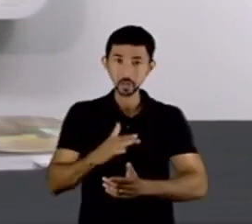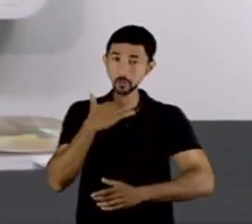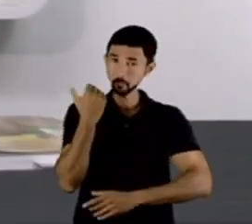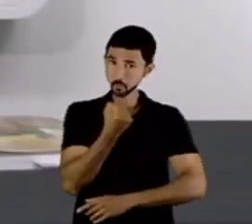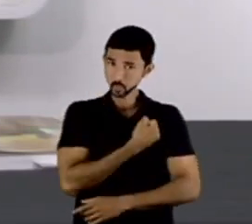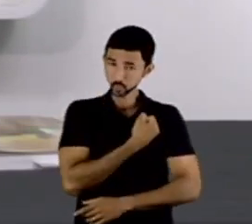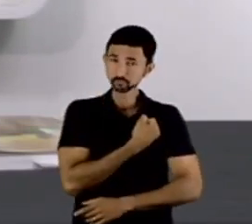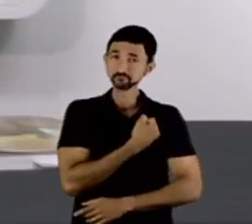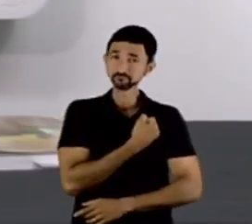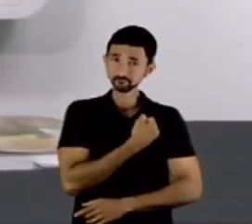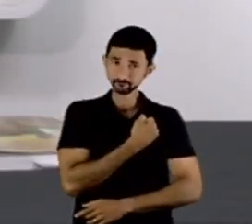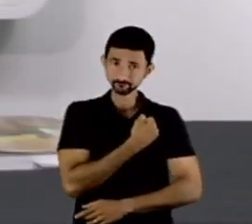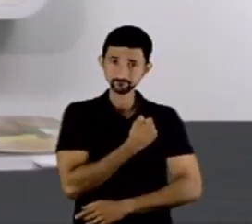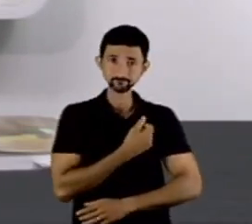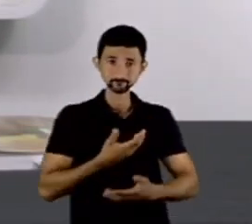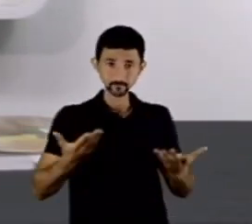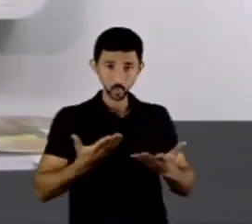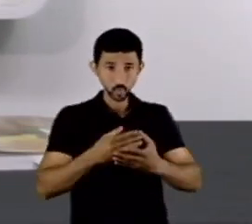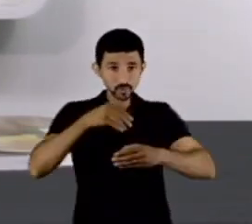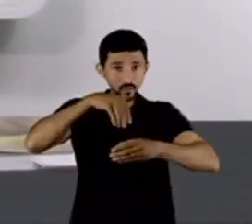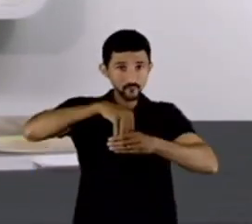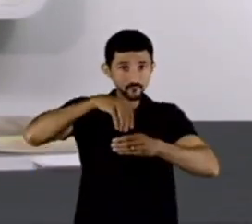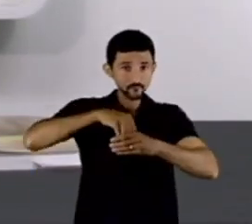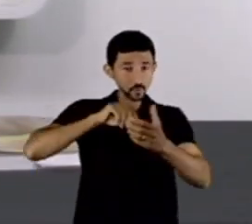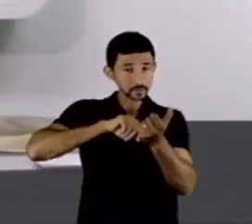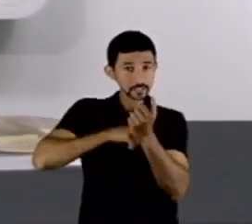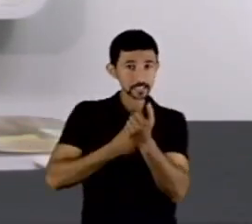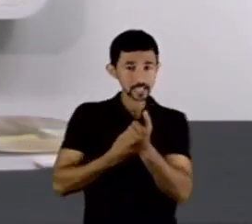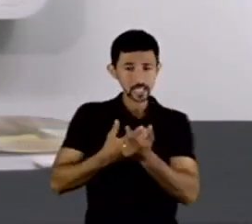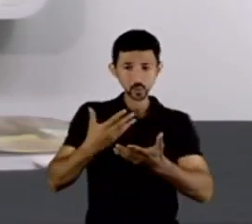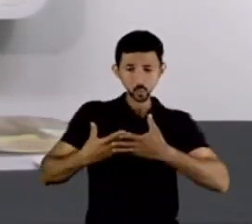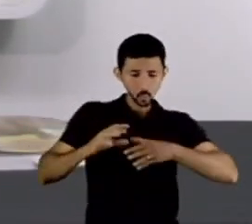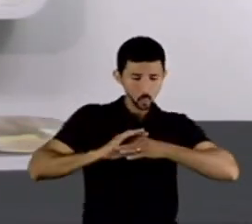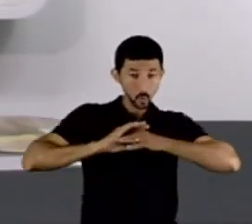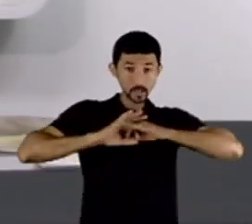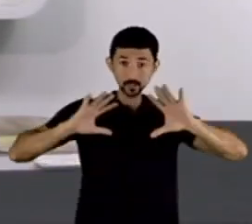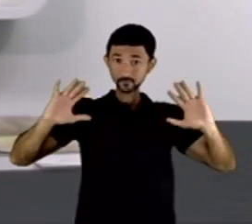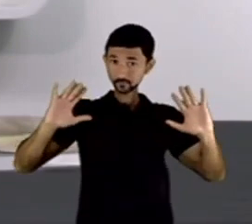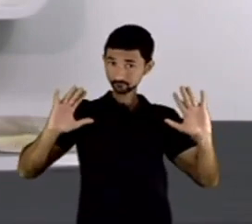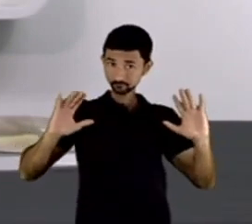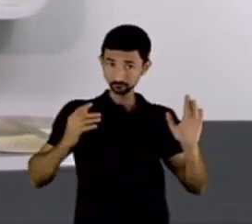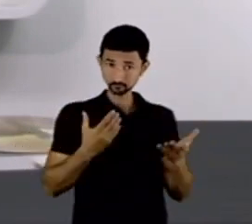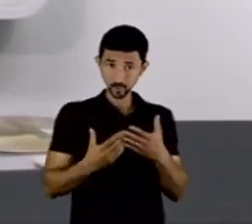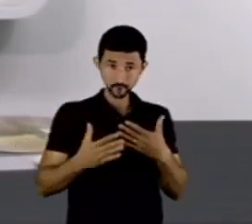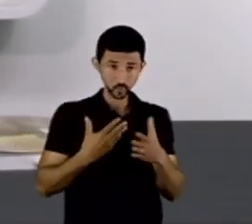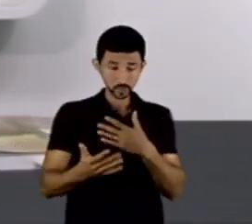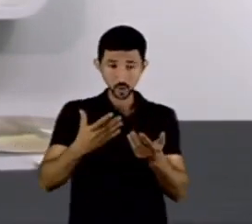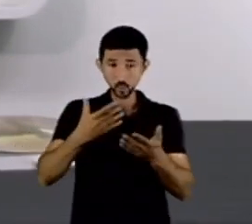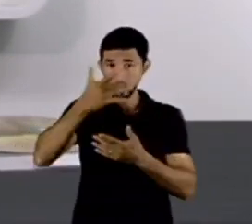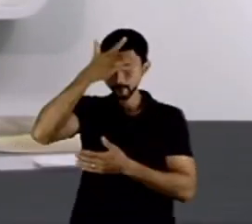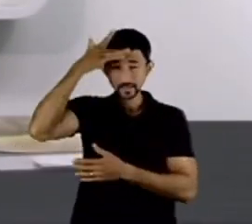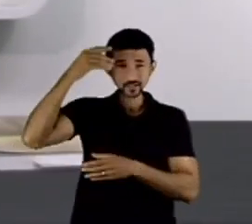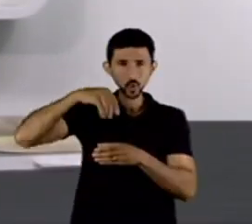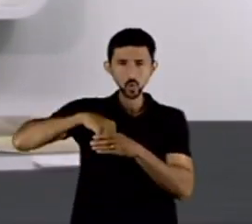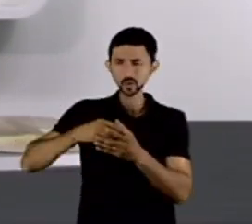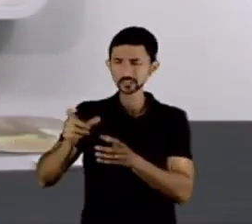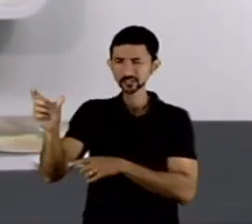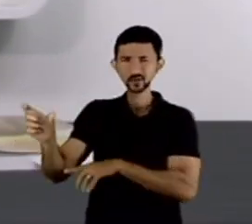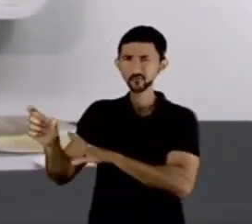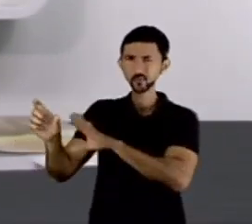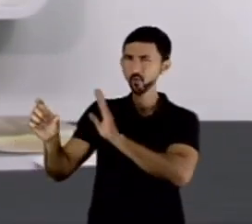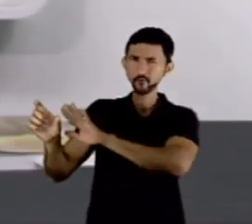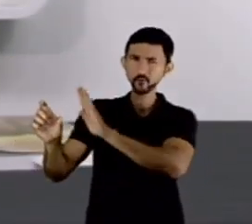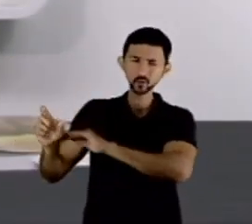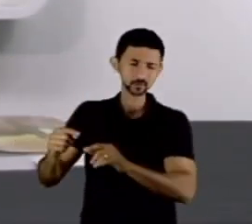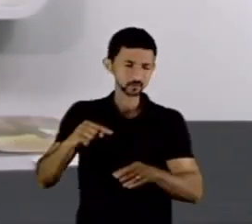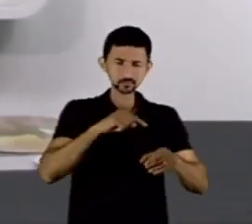assassinadas. Mas hoje em dia o voto secreto te dá essa liberdade de votar em quem você quiser. Ah, não quero votar nesse, quero votar